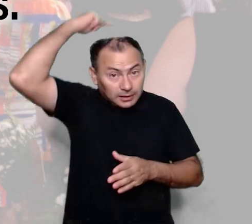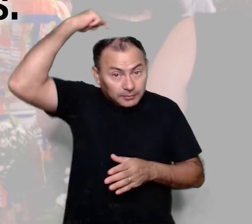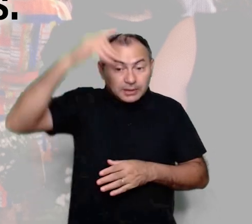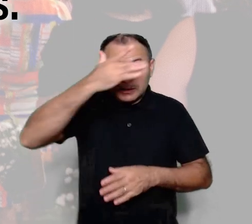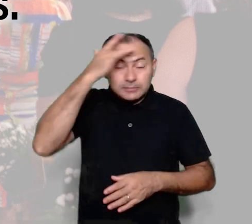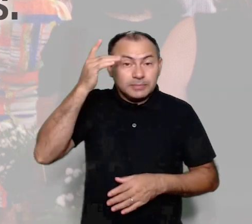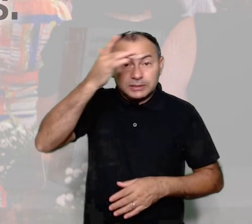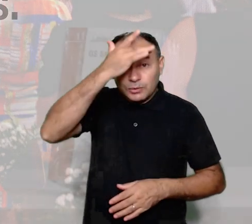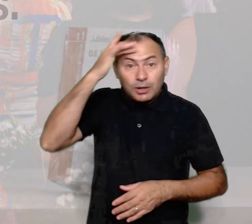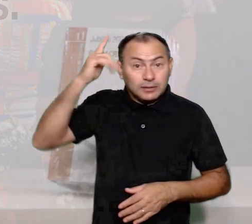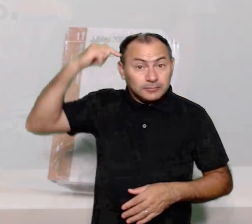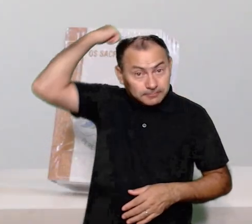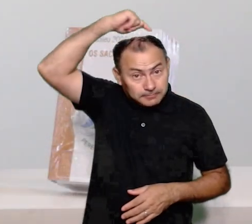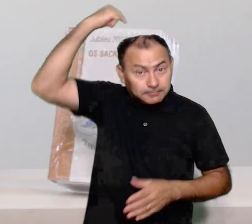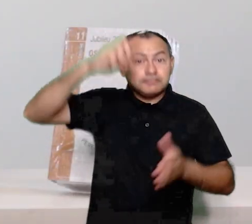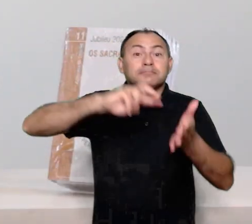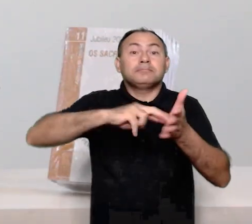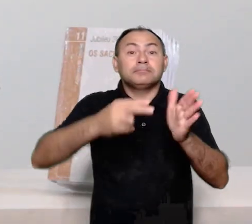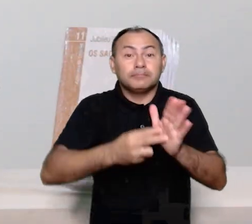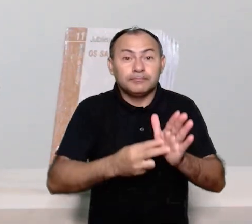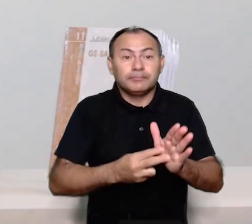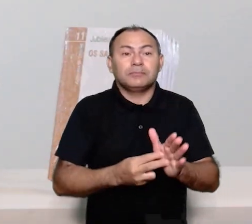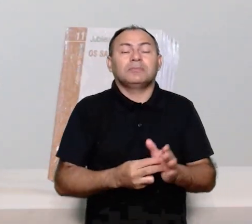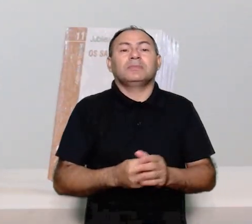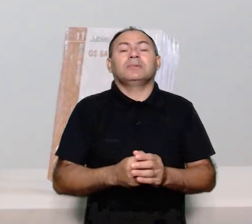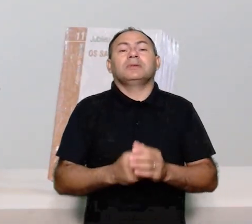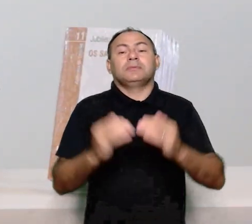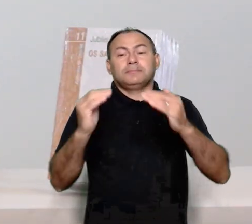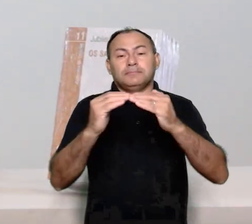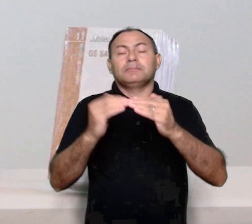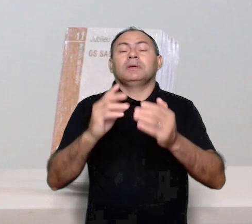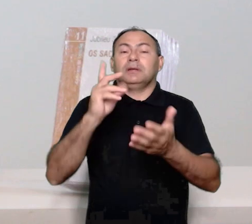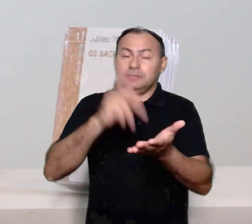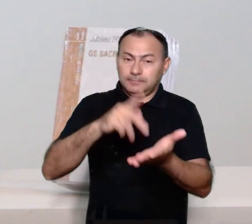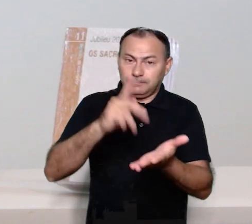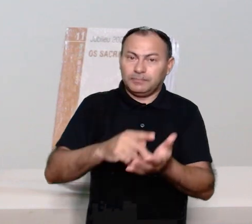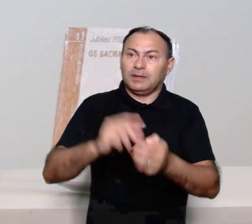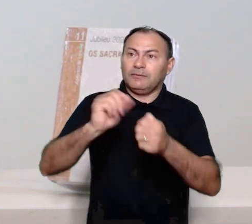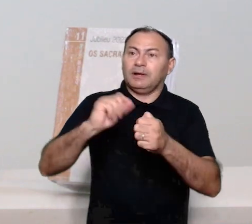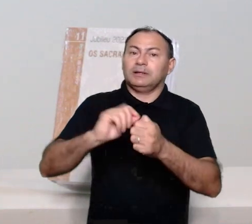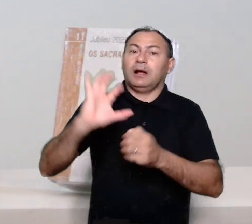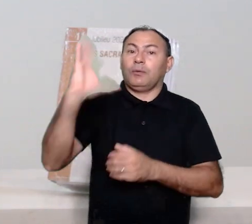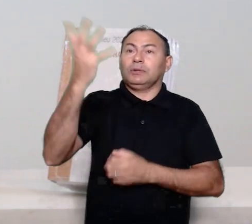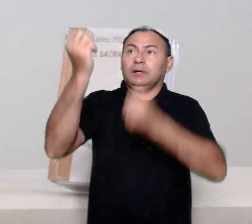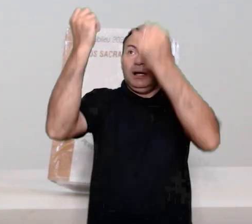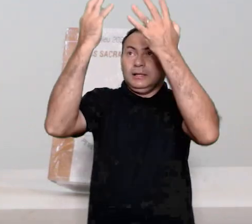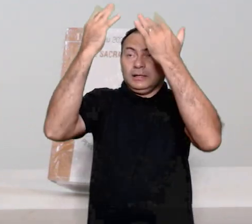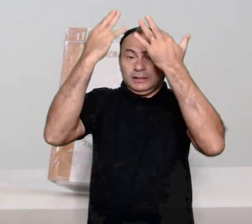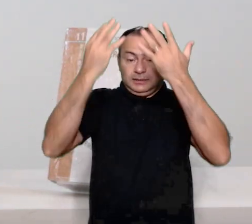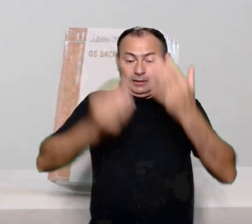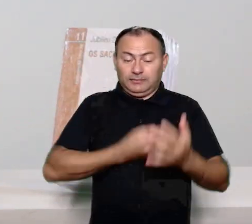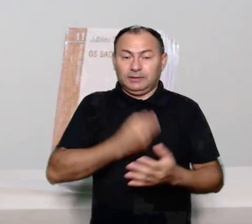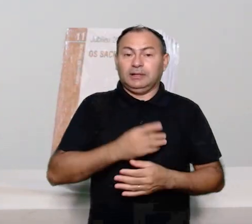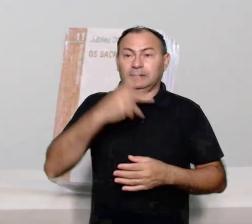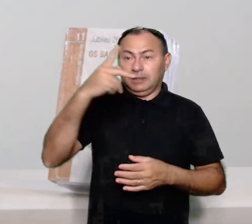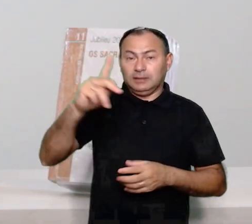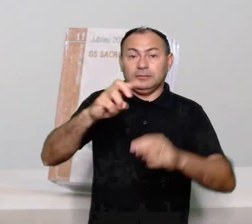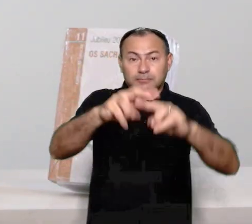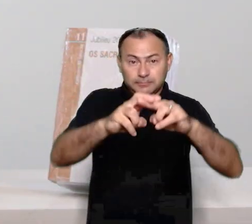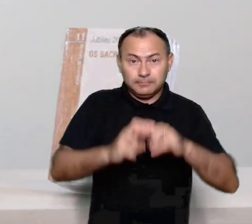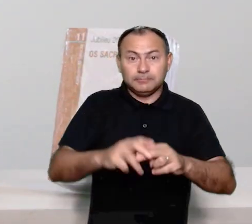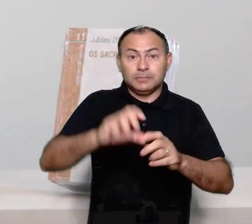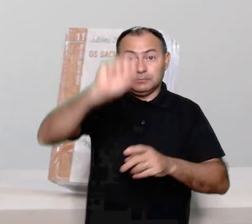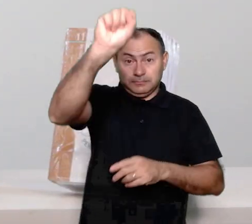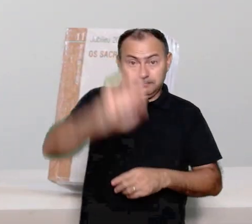ao santificar os homens, significa, contém e realiza a graça de Deus na vida deles. Por